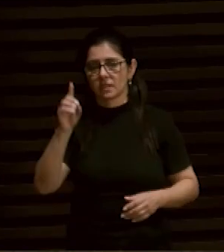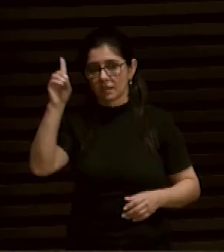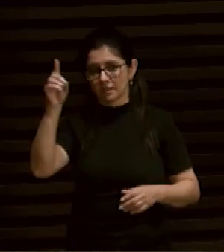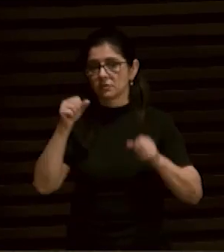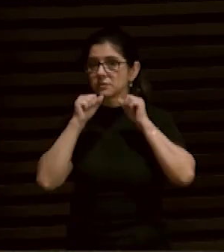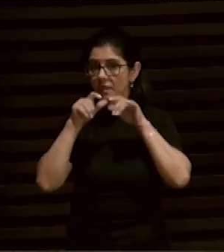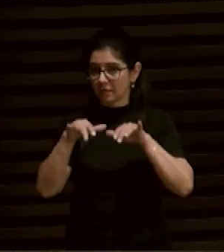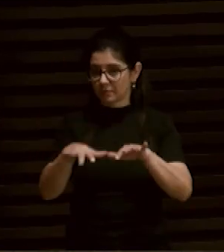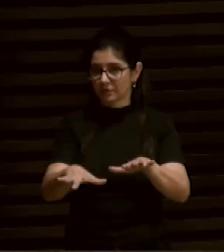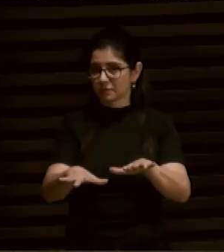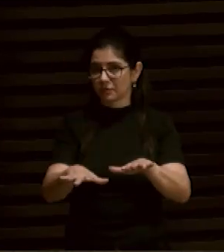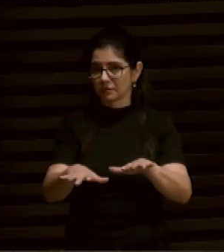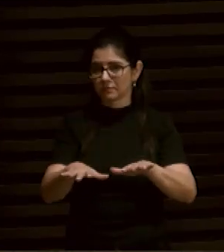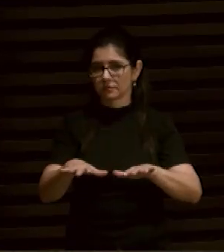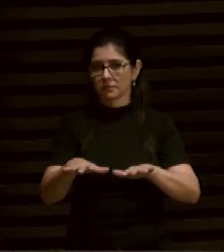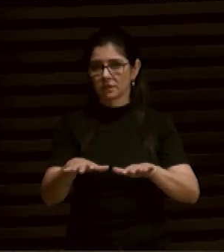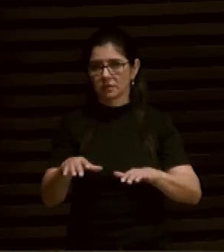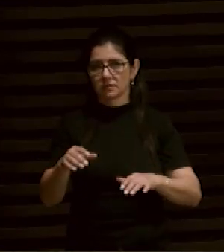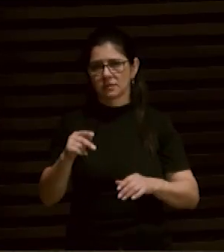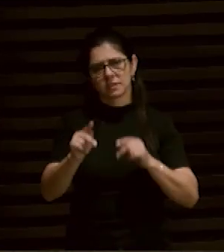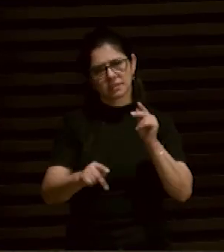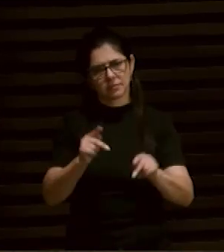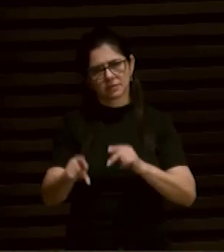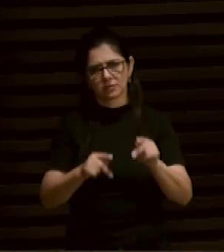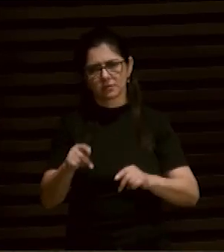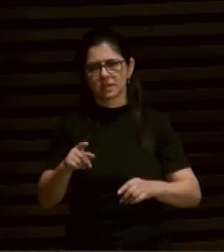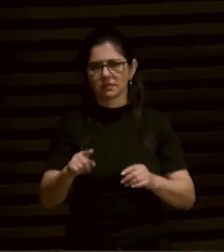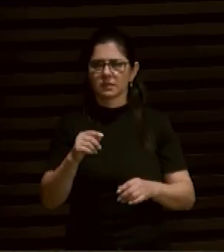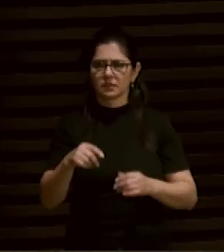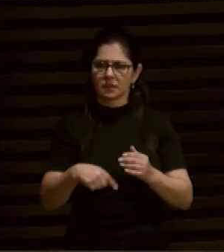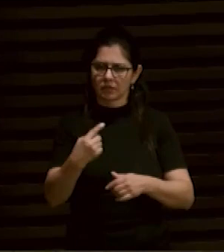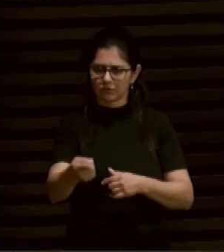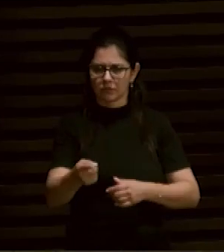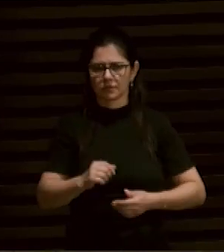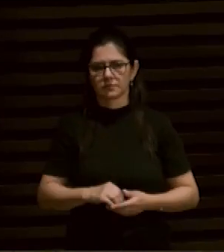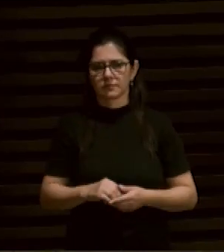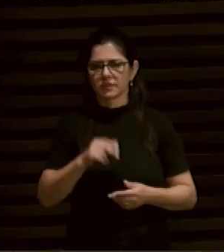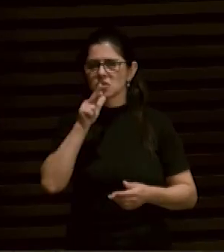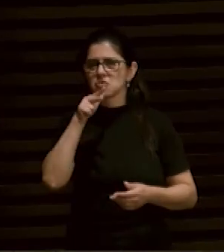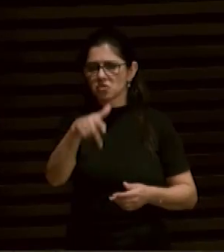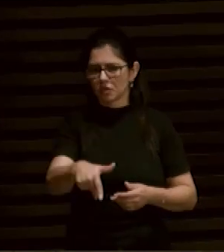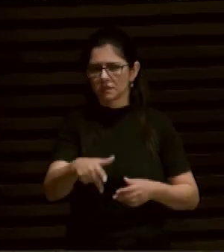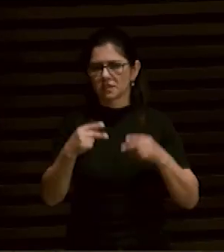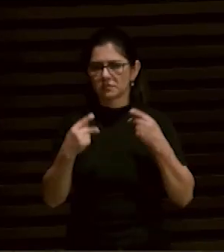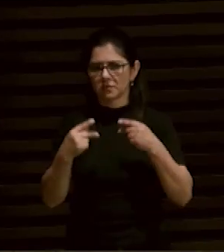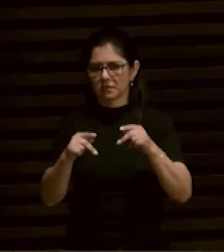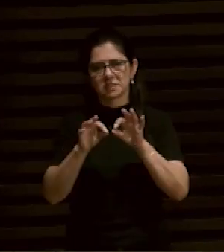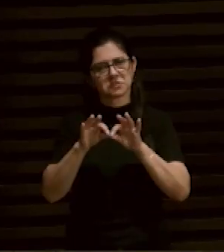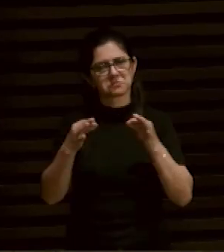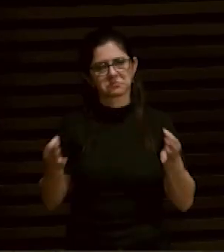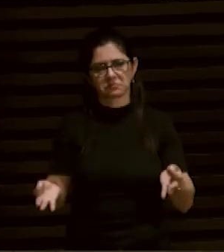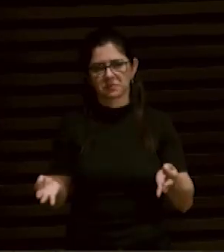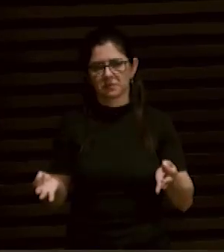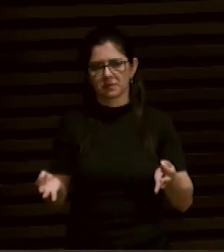que vai para as pessoas lá fora, lá para fora. Não. Jonas tinha uma pregação simples, objetiva, de fácil entendimento.